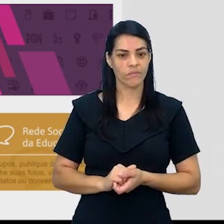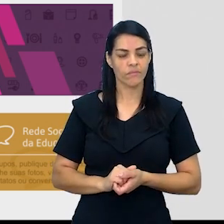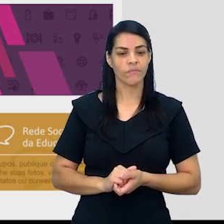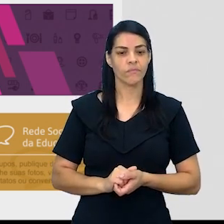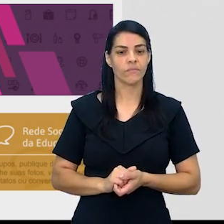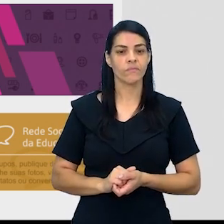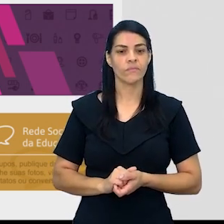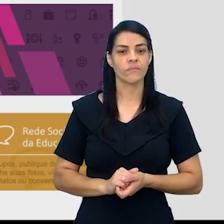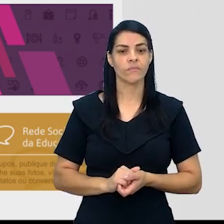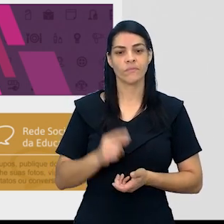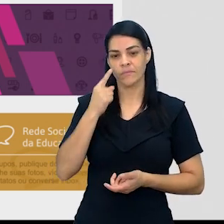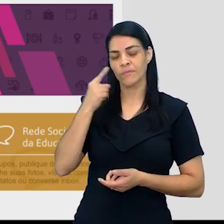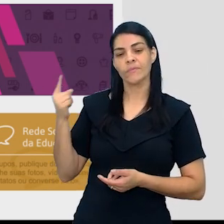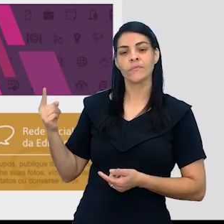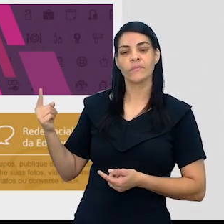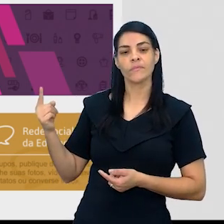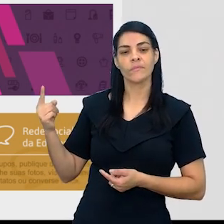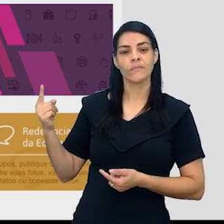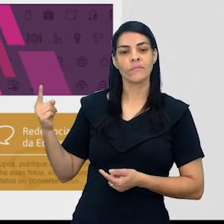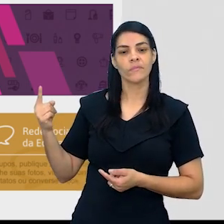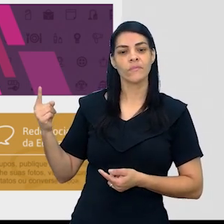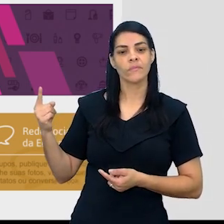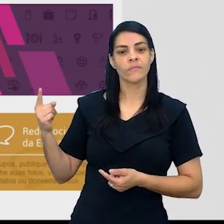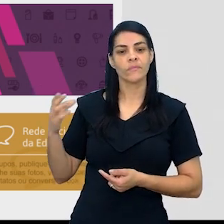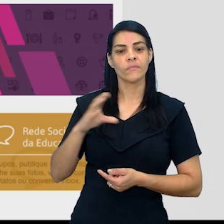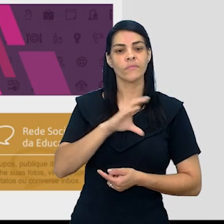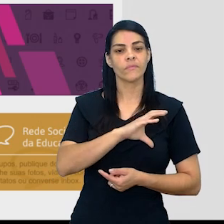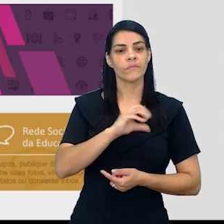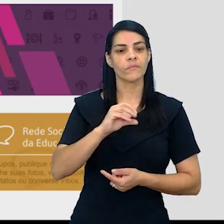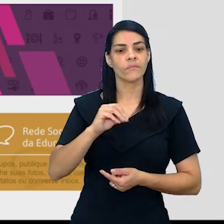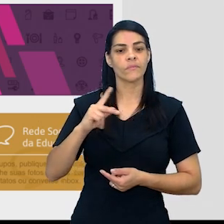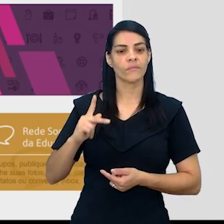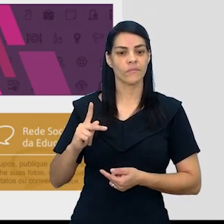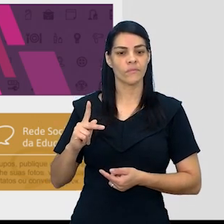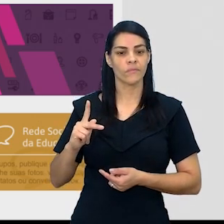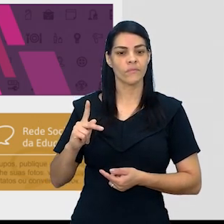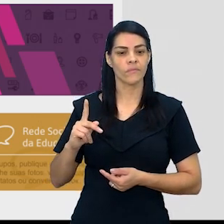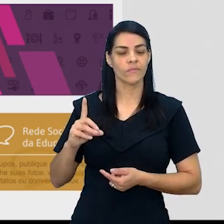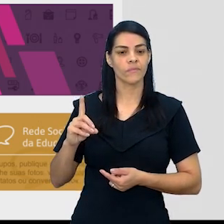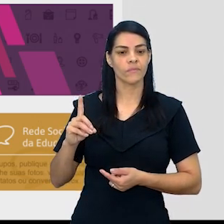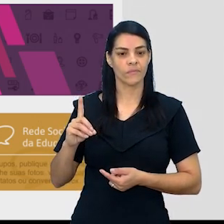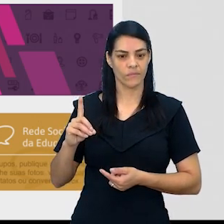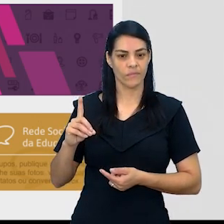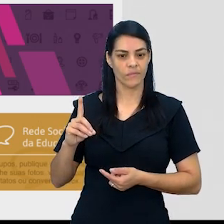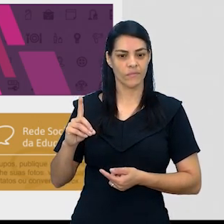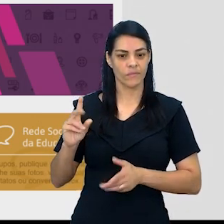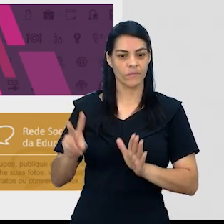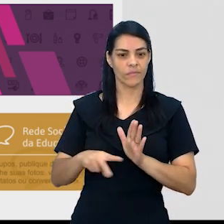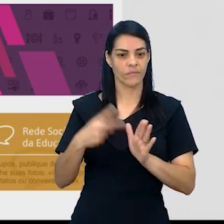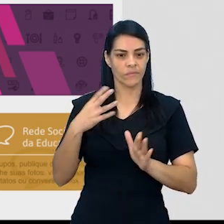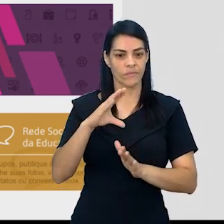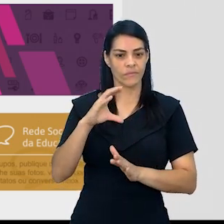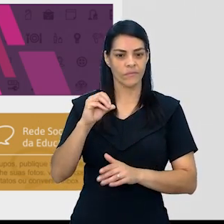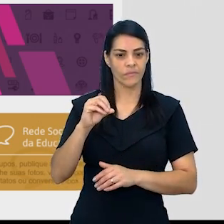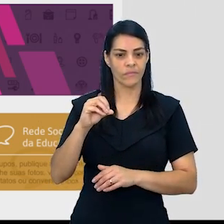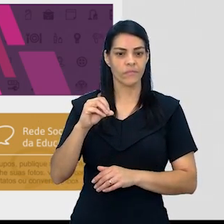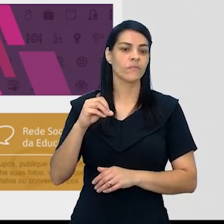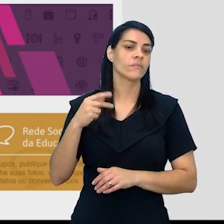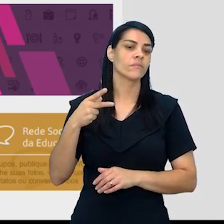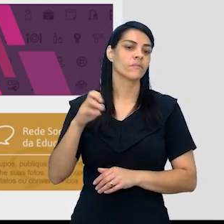Servidor tá aqui O Espaço do Servidor Coordenadoria na segunda Coordenadoria compede